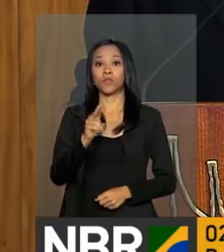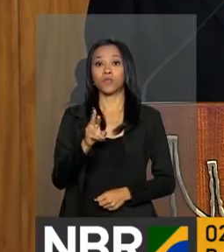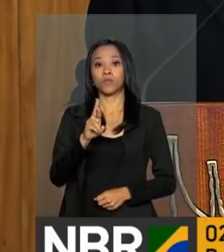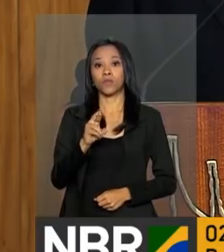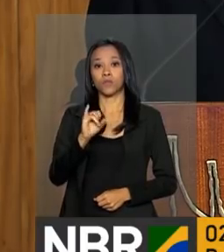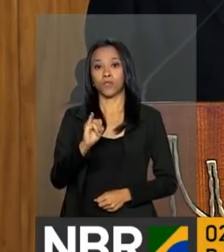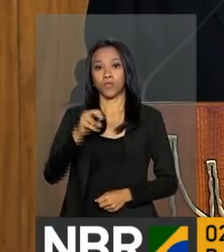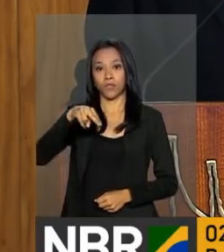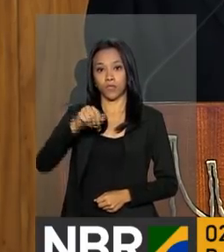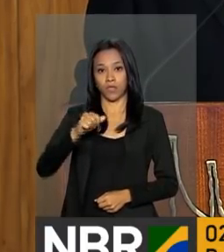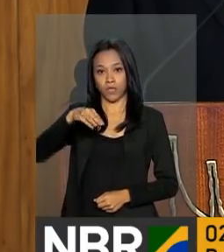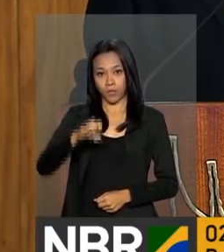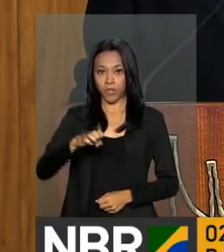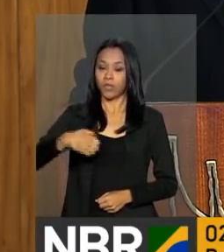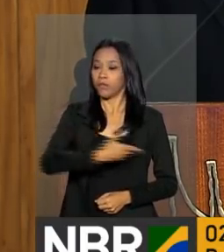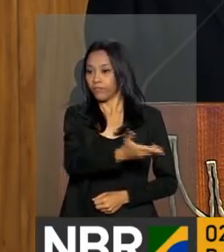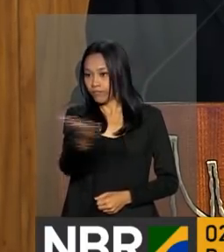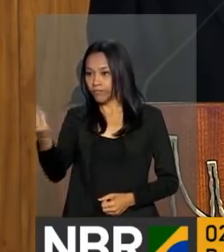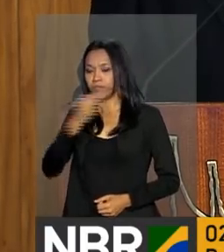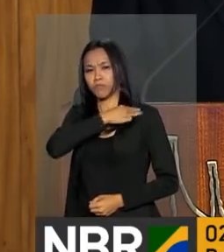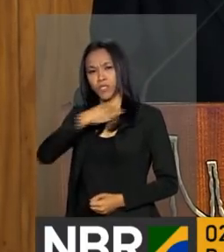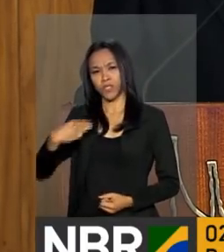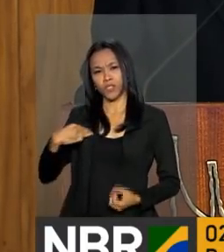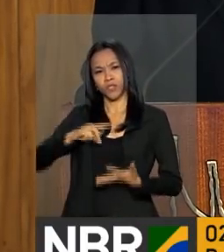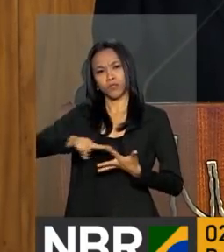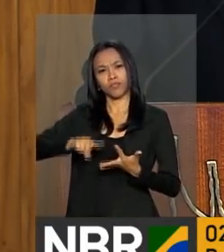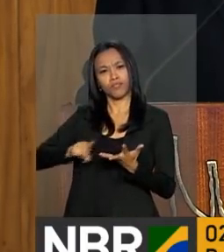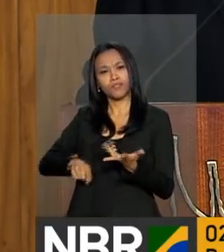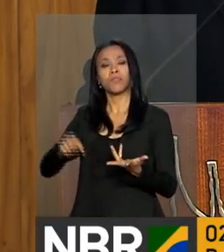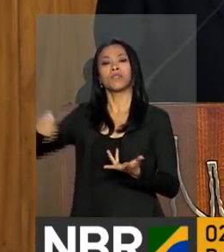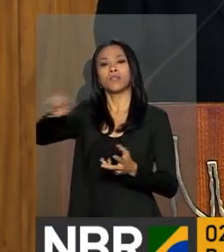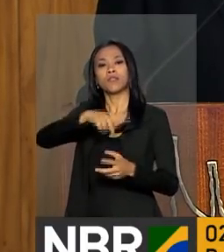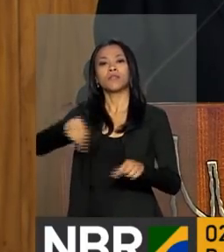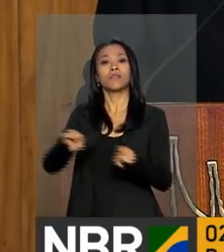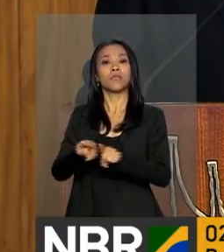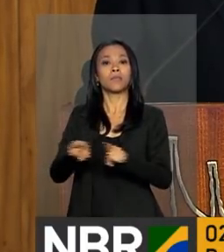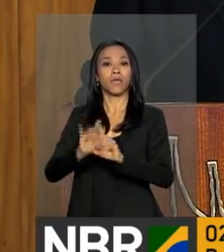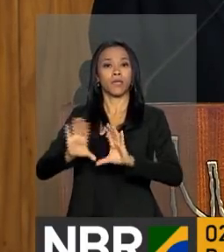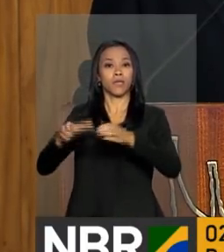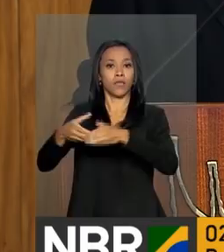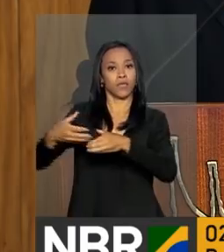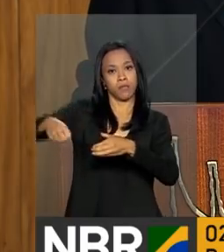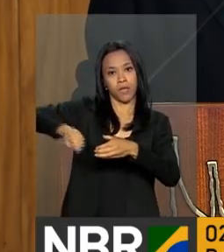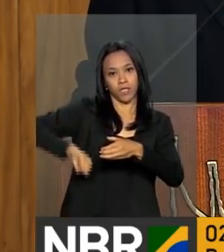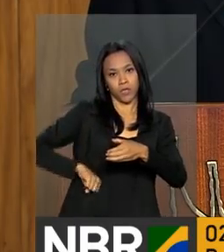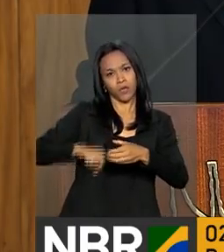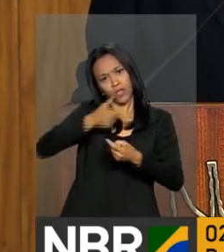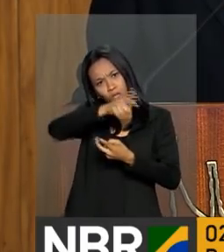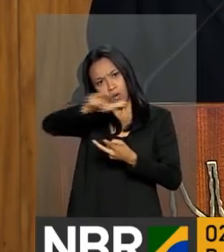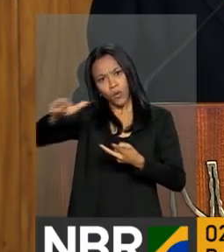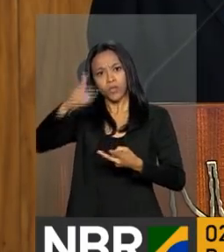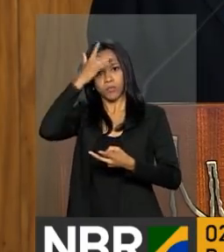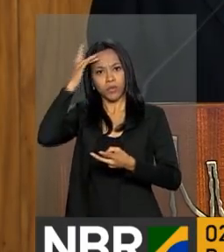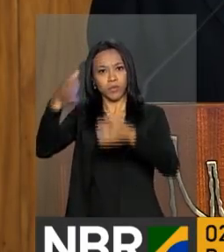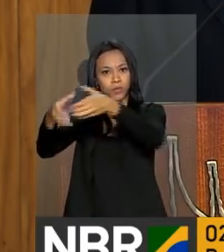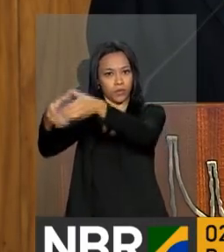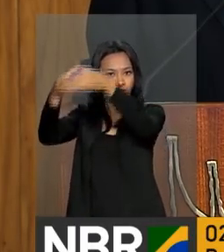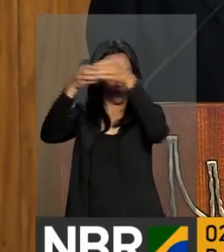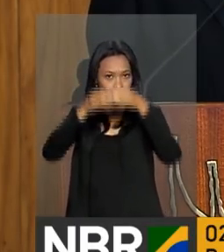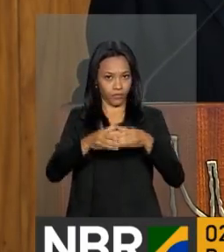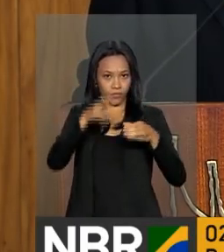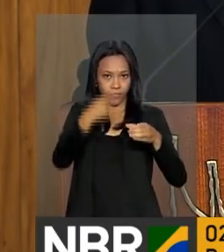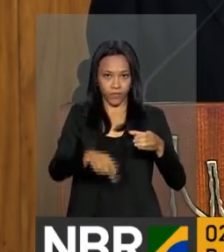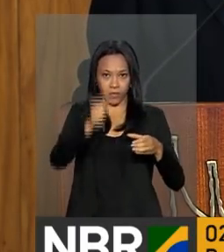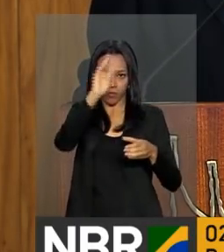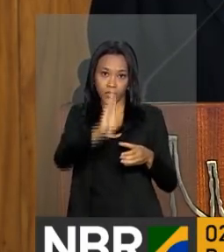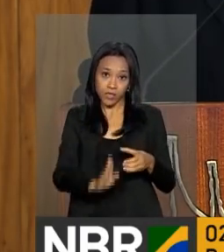ministros de Estado, embaixadores e demais integrantes das delegações do Suriname e do Brasil,